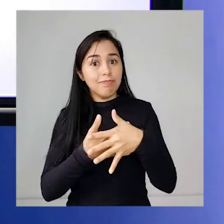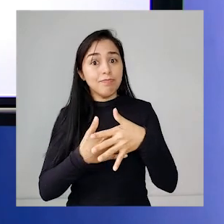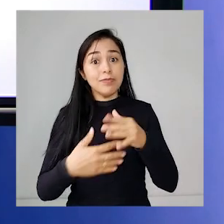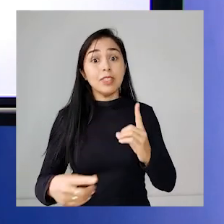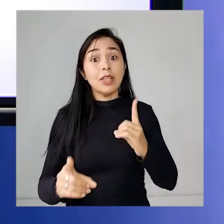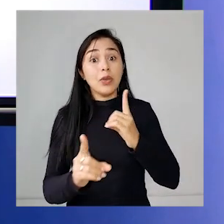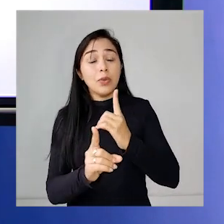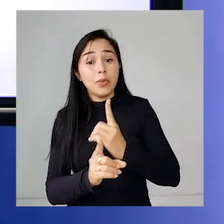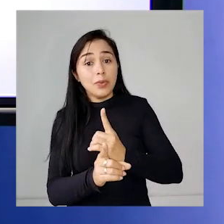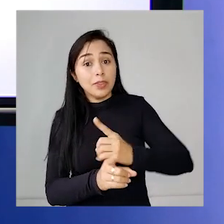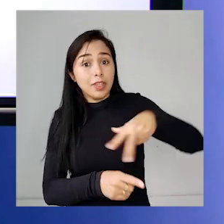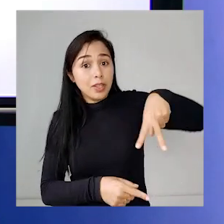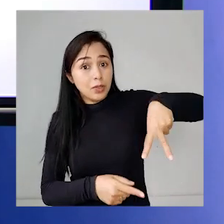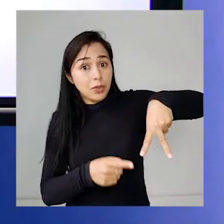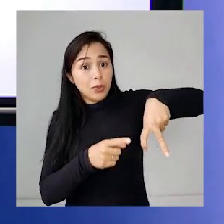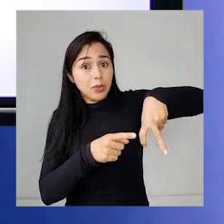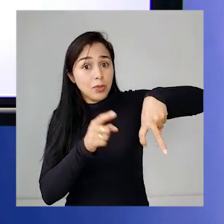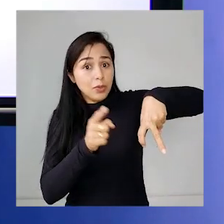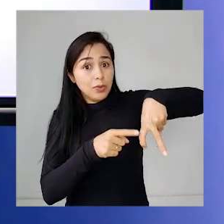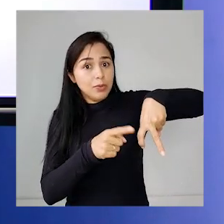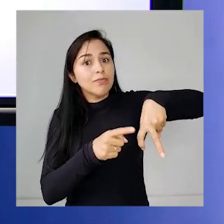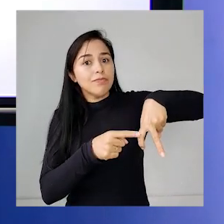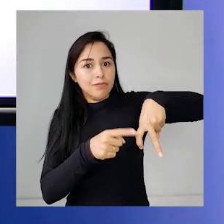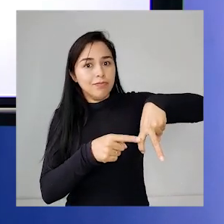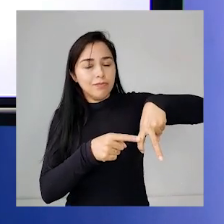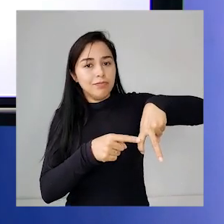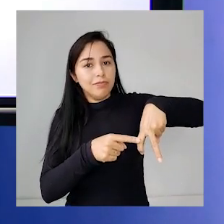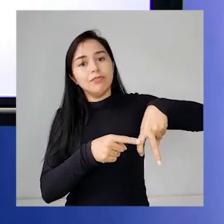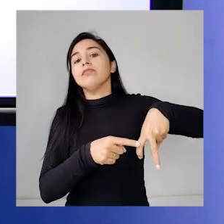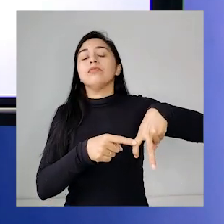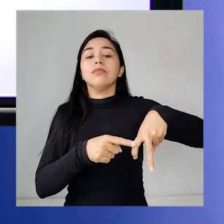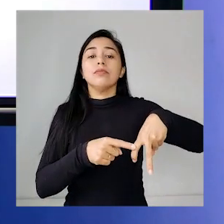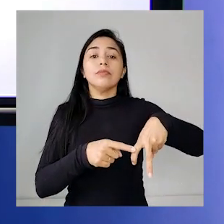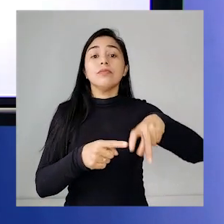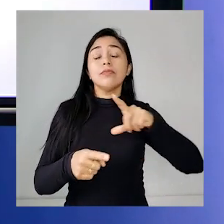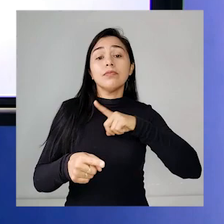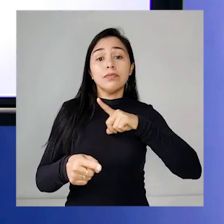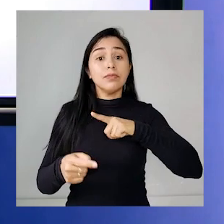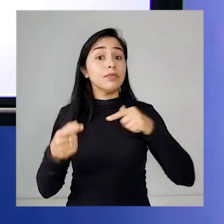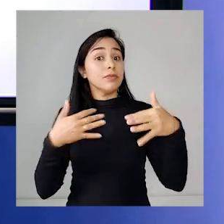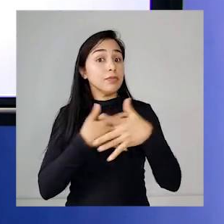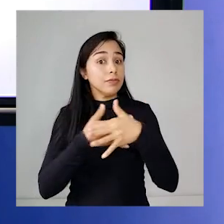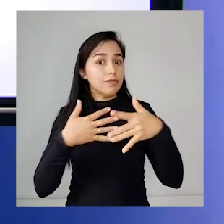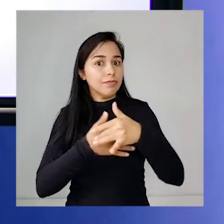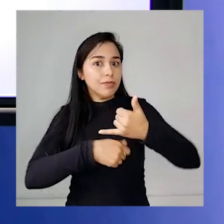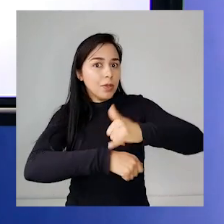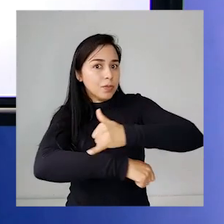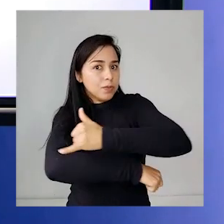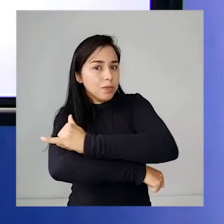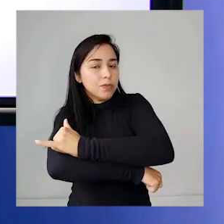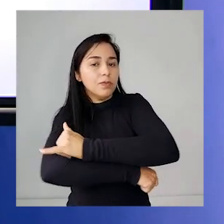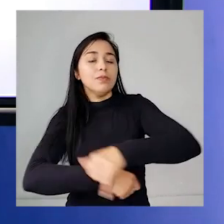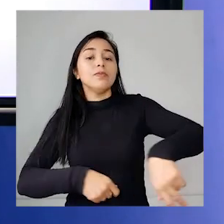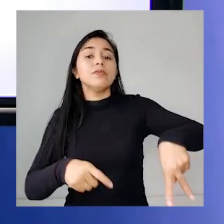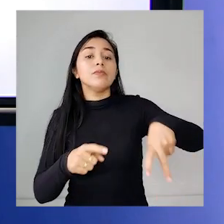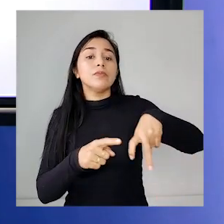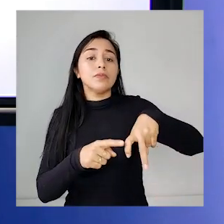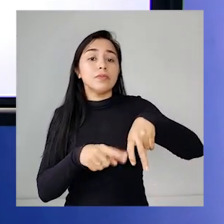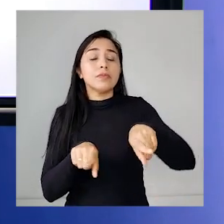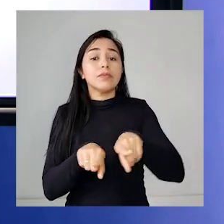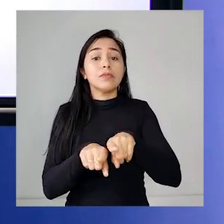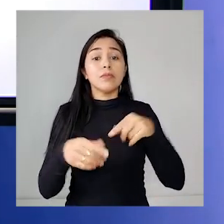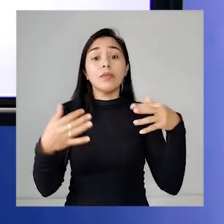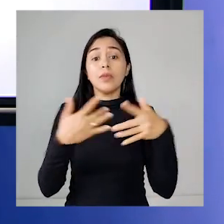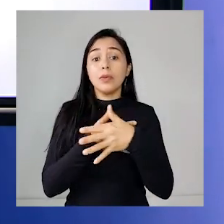presentes no joelho de uma pessoa. Aqui nós temos tecido adiposo, por exemplo, tecido conjuntivo